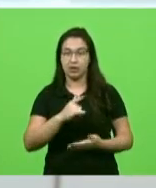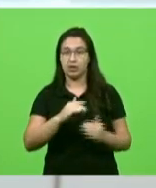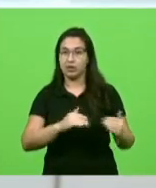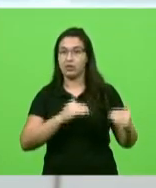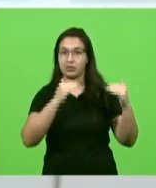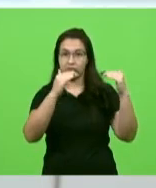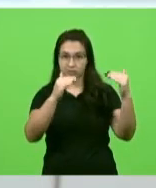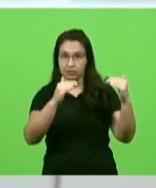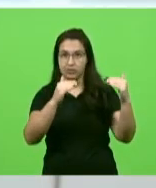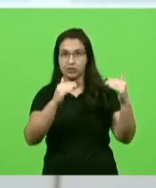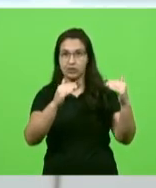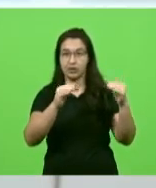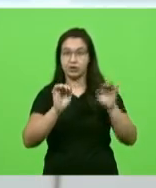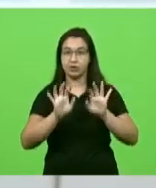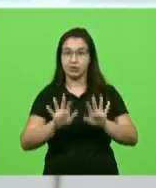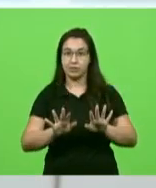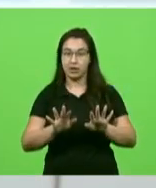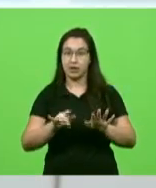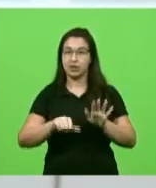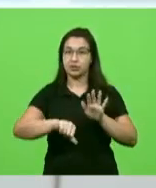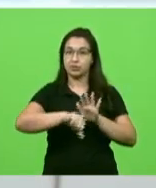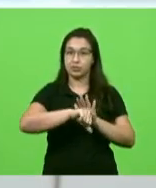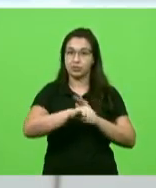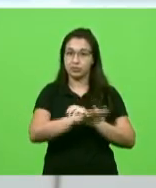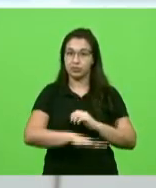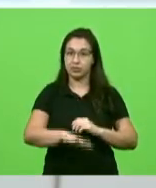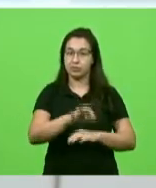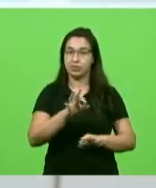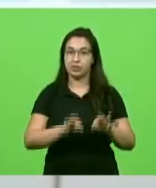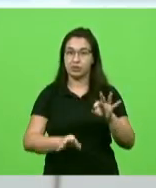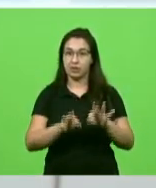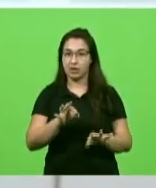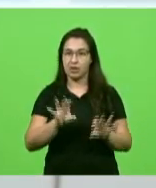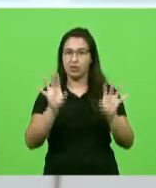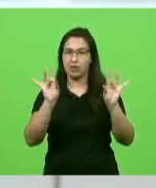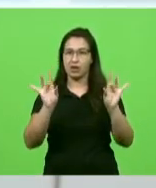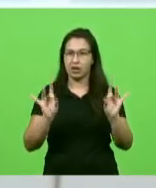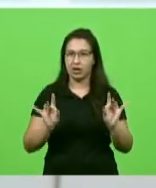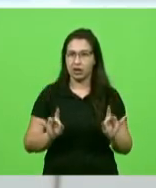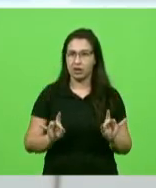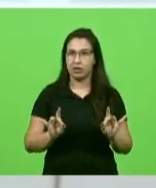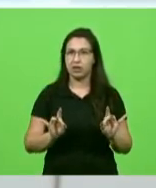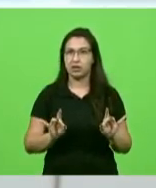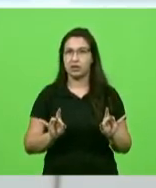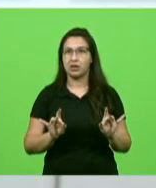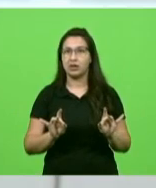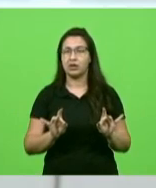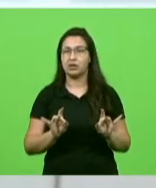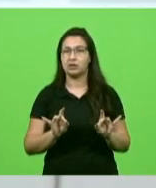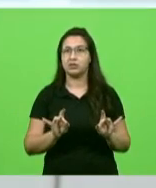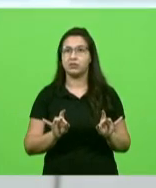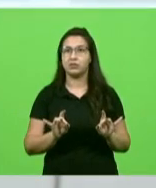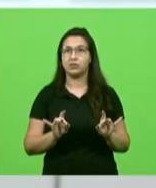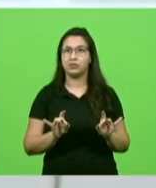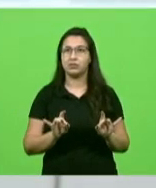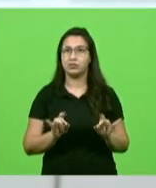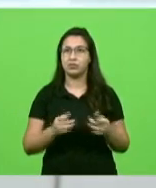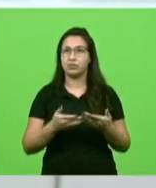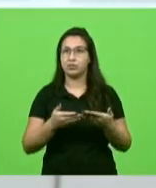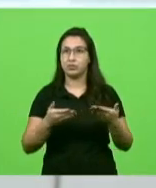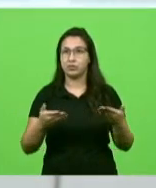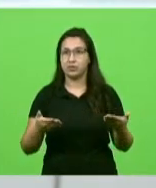a cidade no juízo criminal sobre o império e critérios que não são em todos iguais aos que vigoram